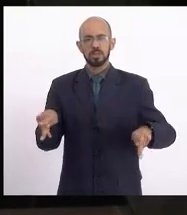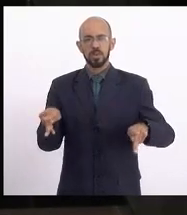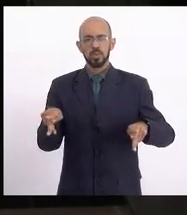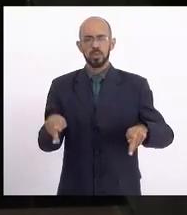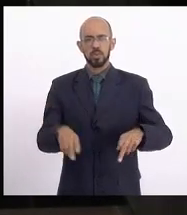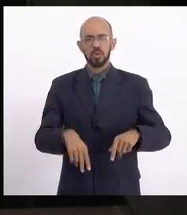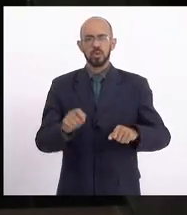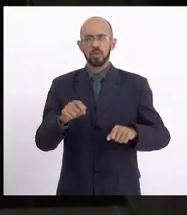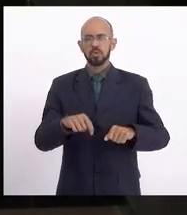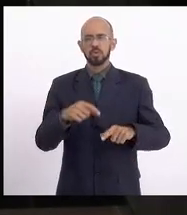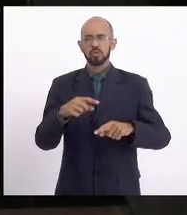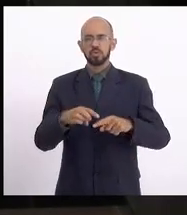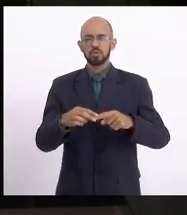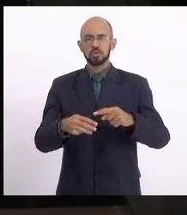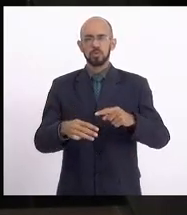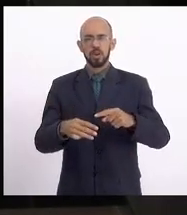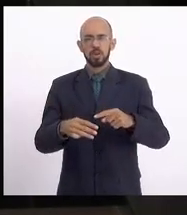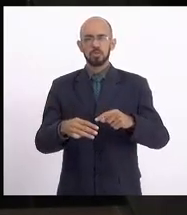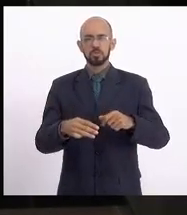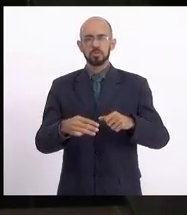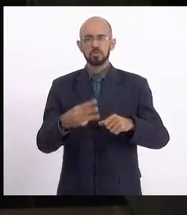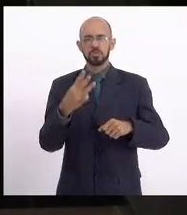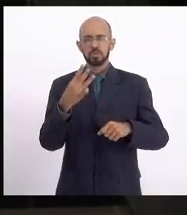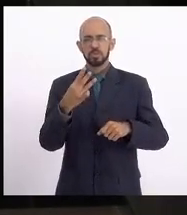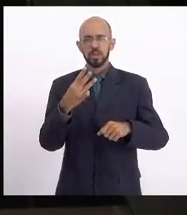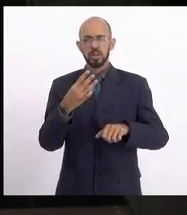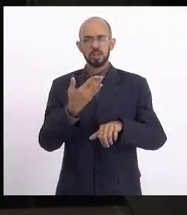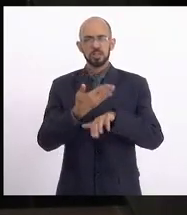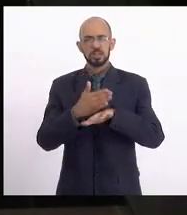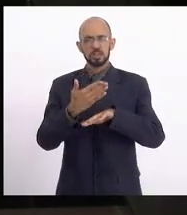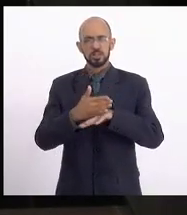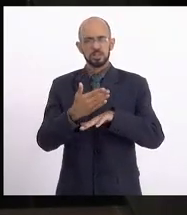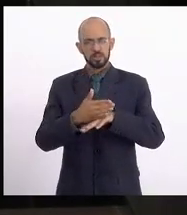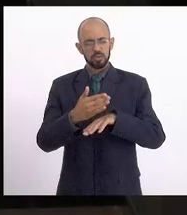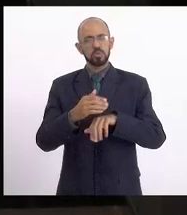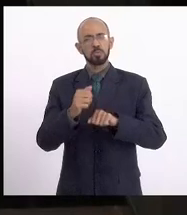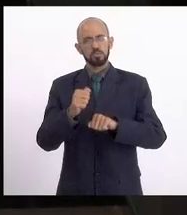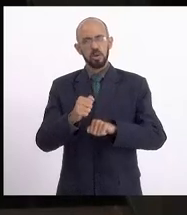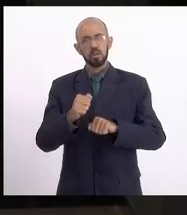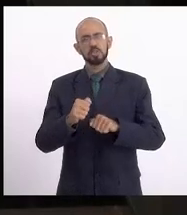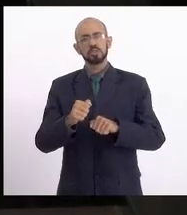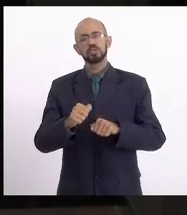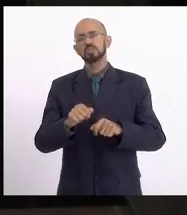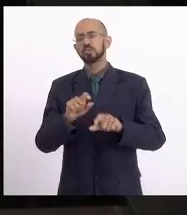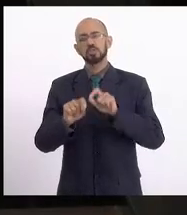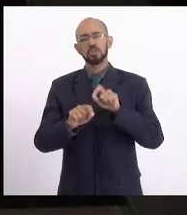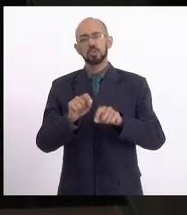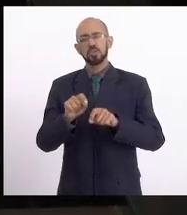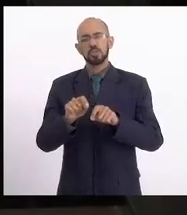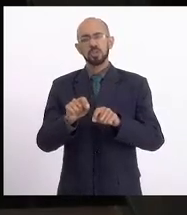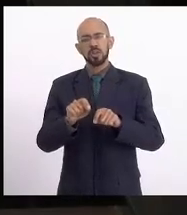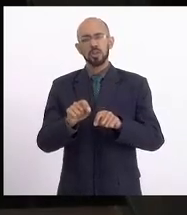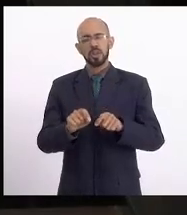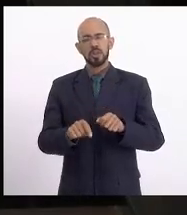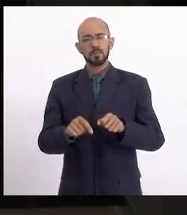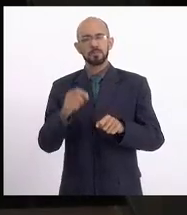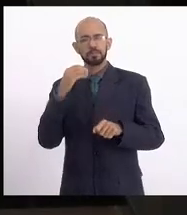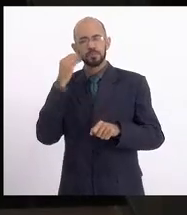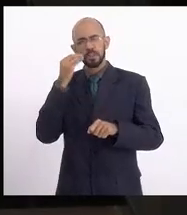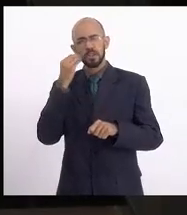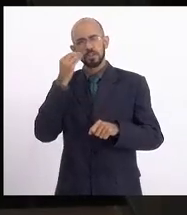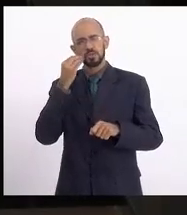3 exercícios, poderá colocar toda a sua experiência política, administrativa,